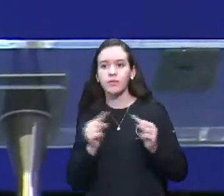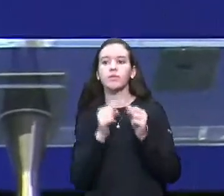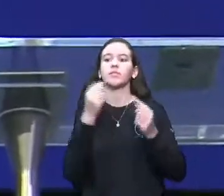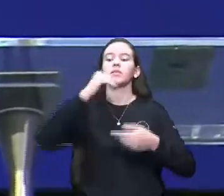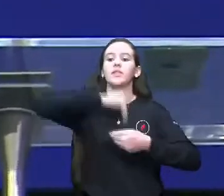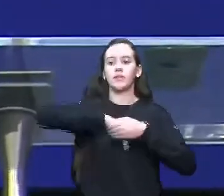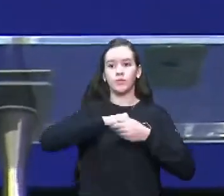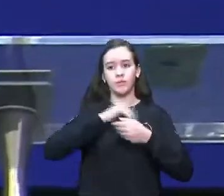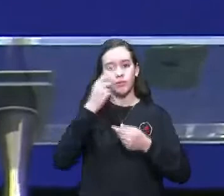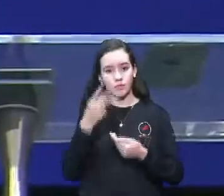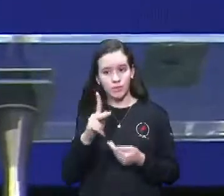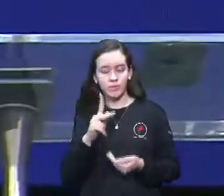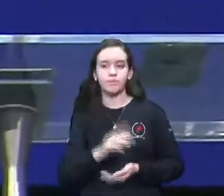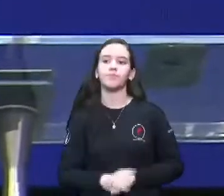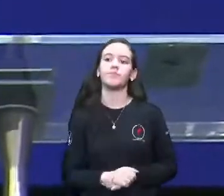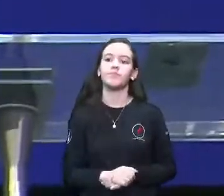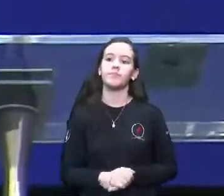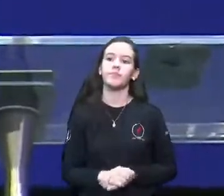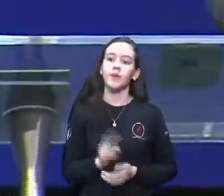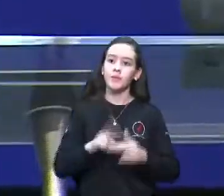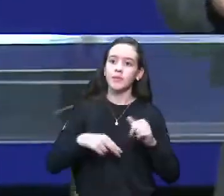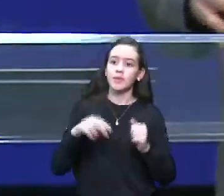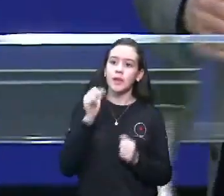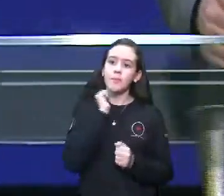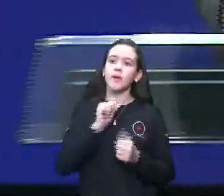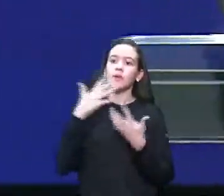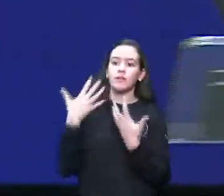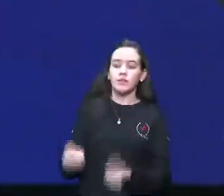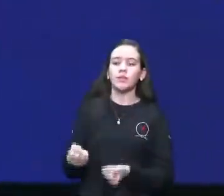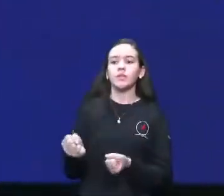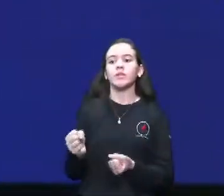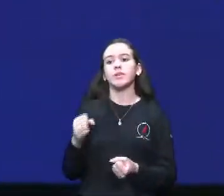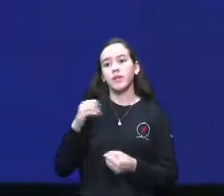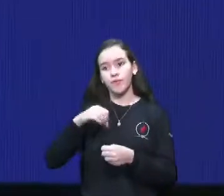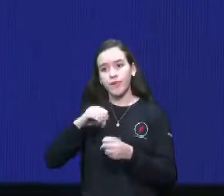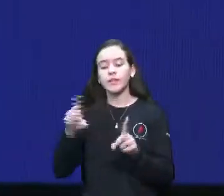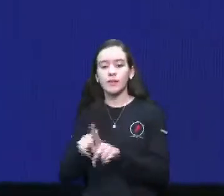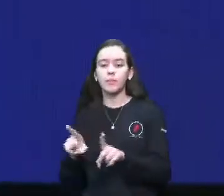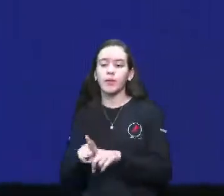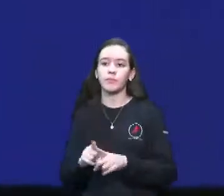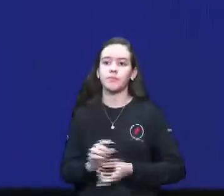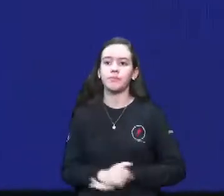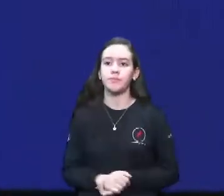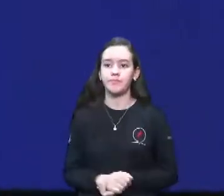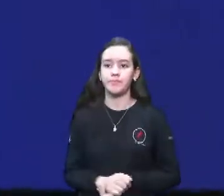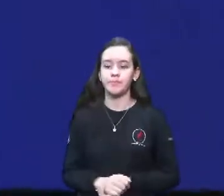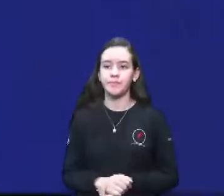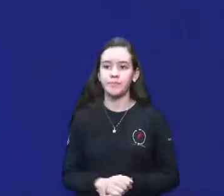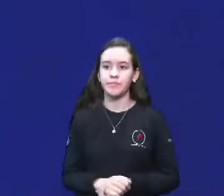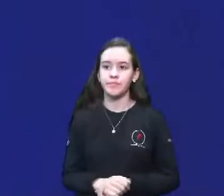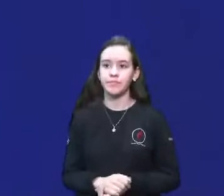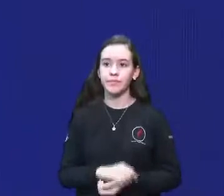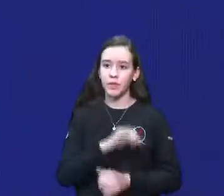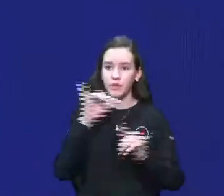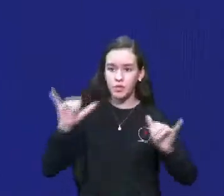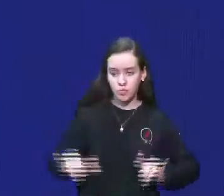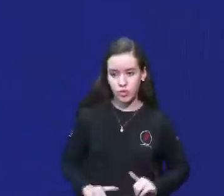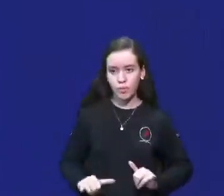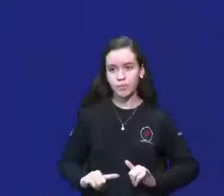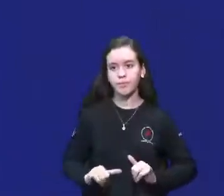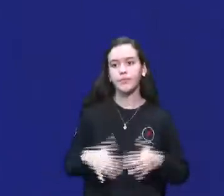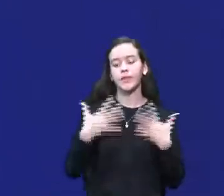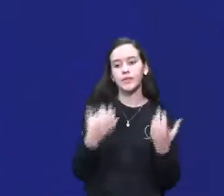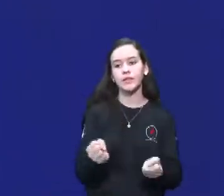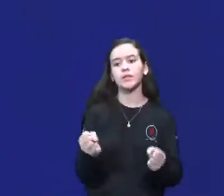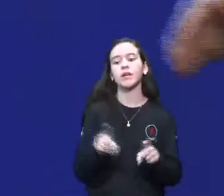Por isso que ele fala: aceitou Abel e a sua oferta. E agora ele diz: e a ele aceitarei, a Jó. Porque